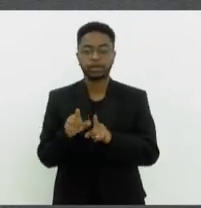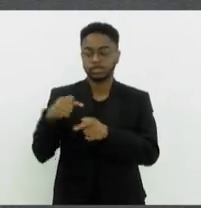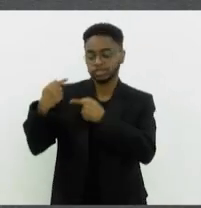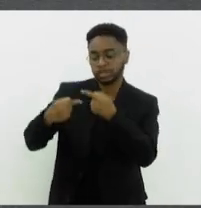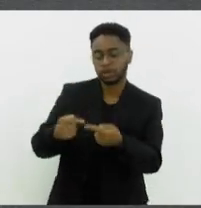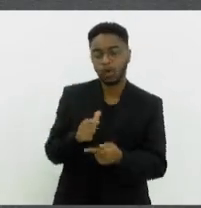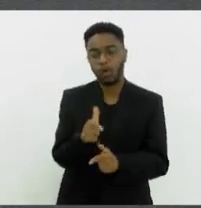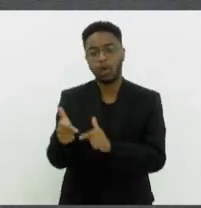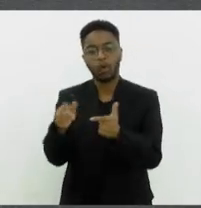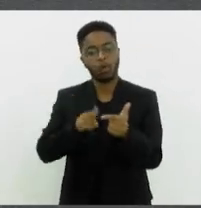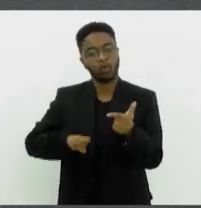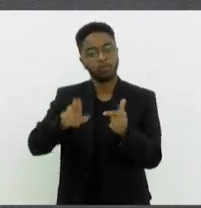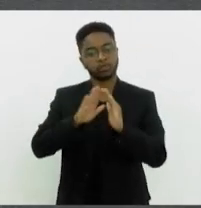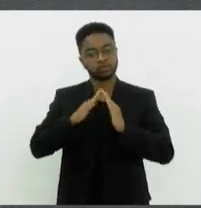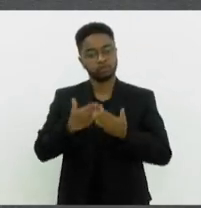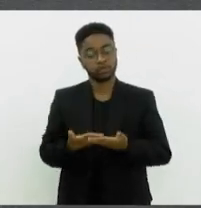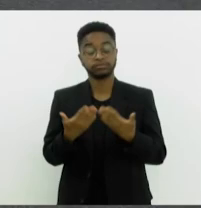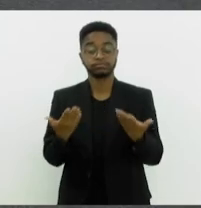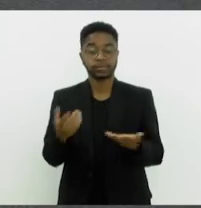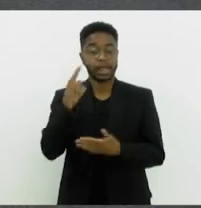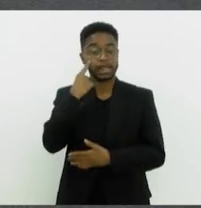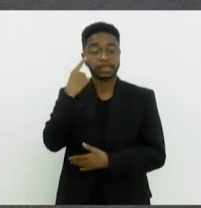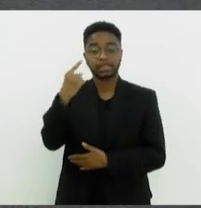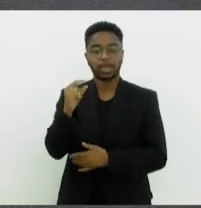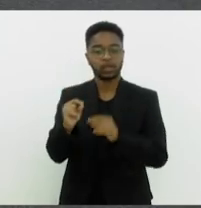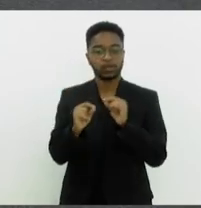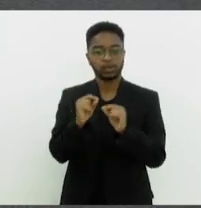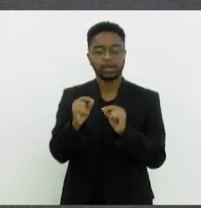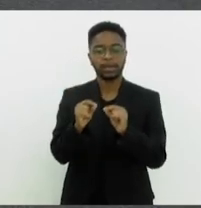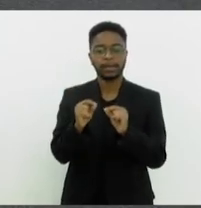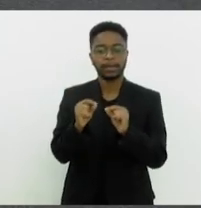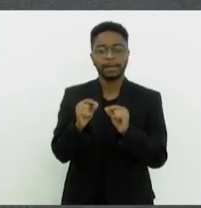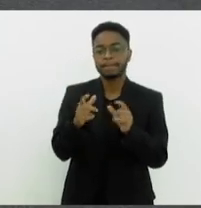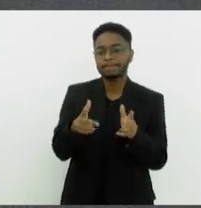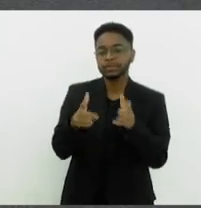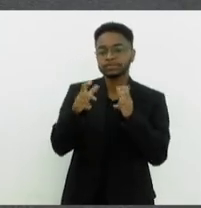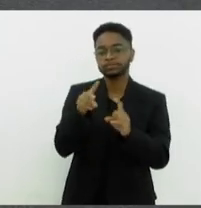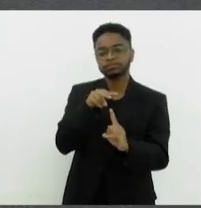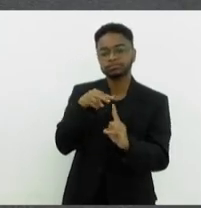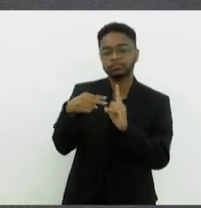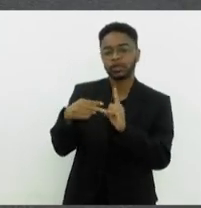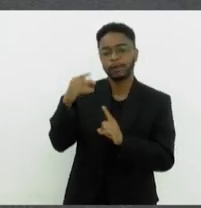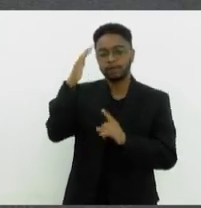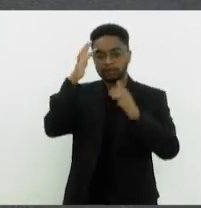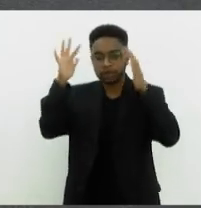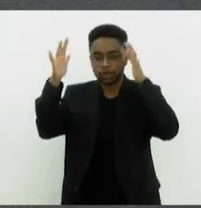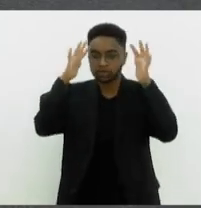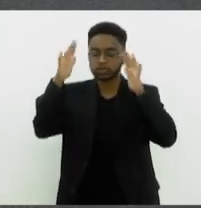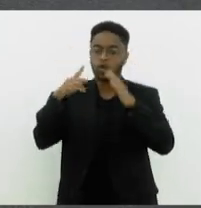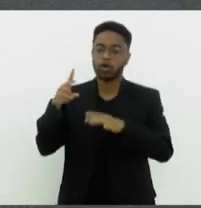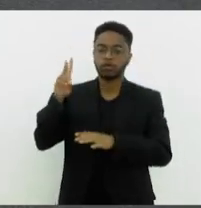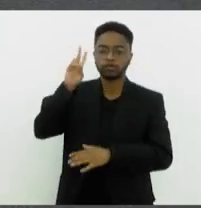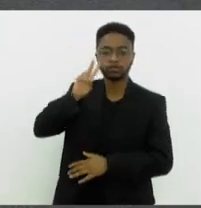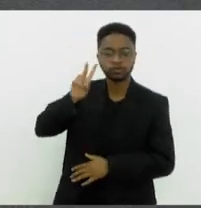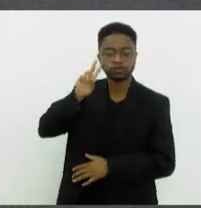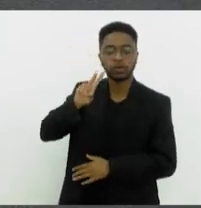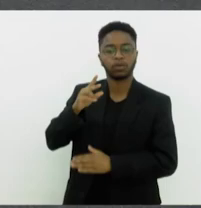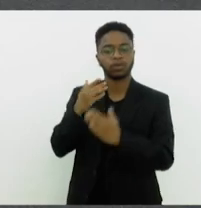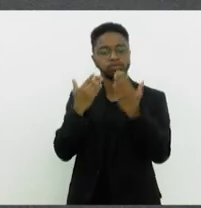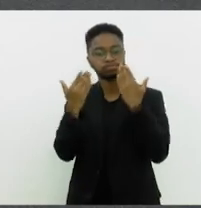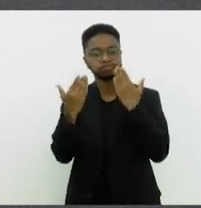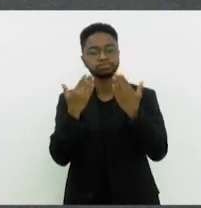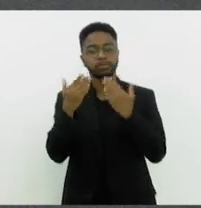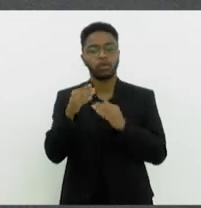de se apropriar do ponto de vista filosófico, psicológico, histórico, da